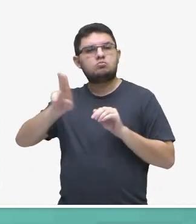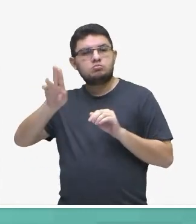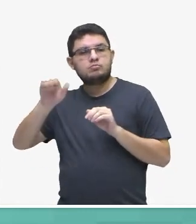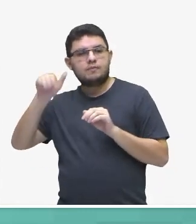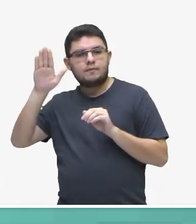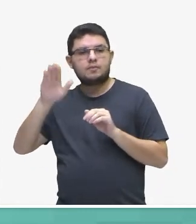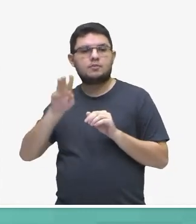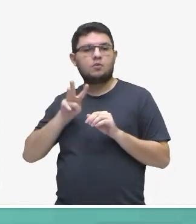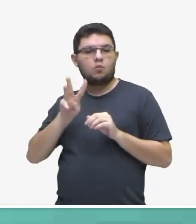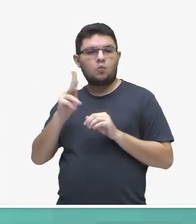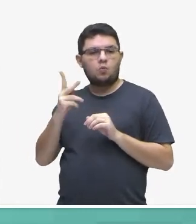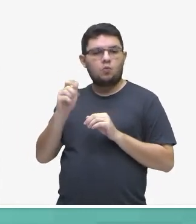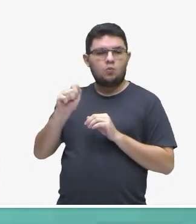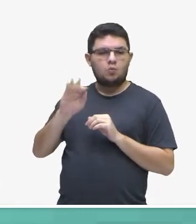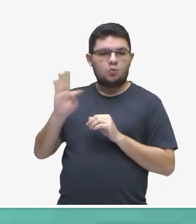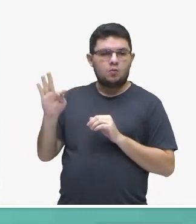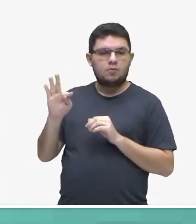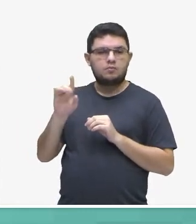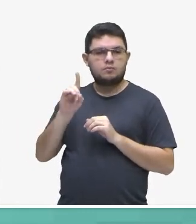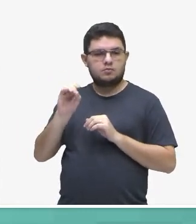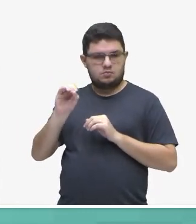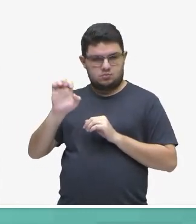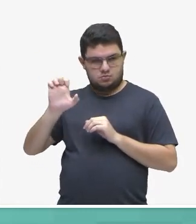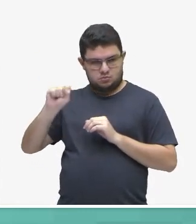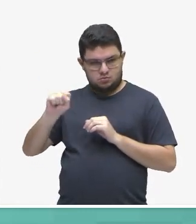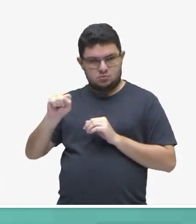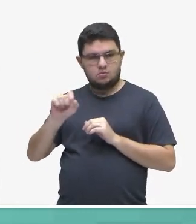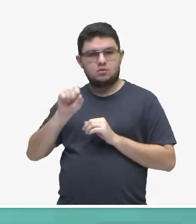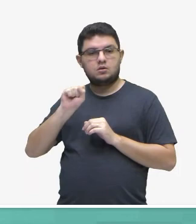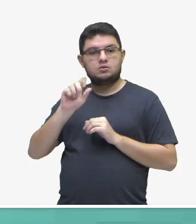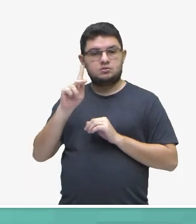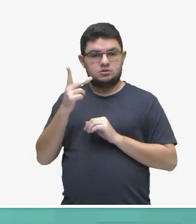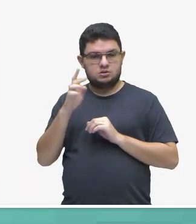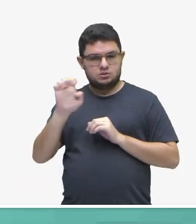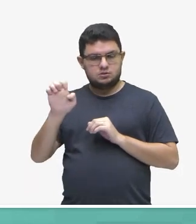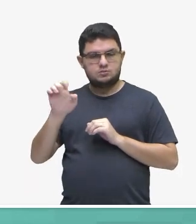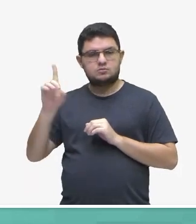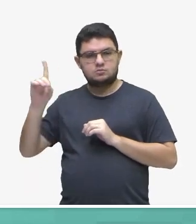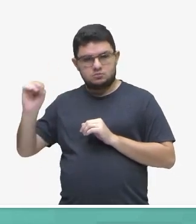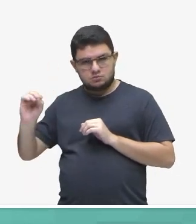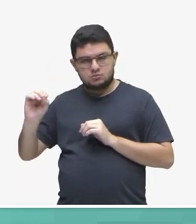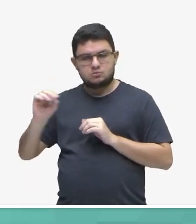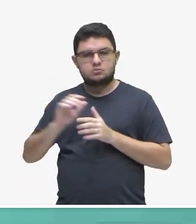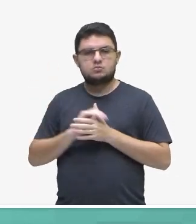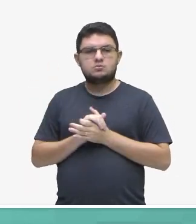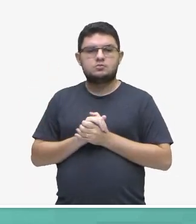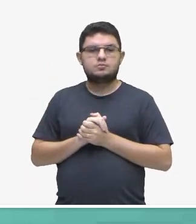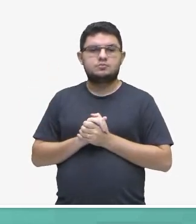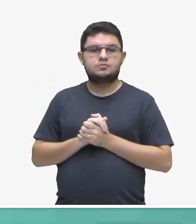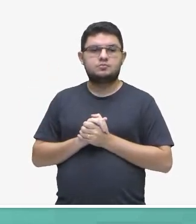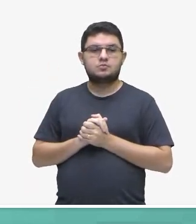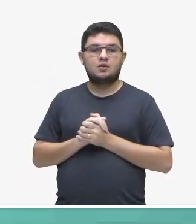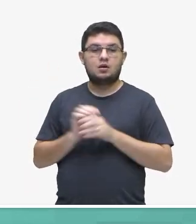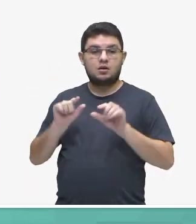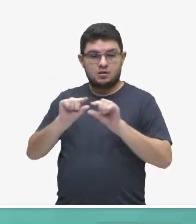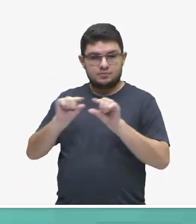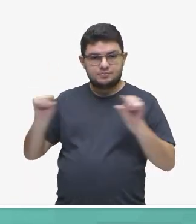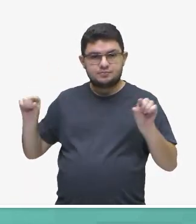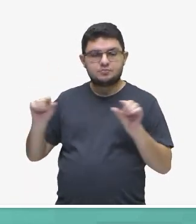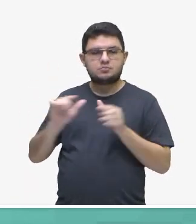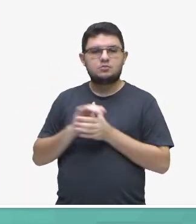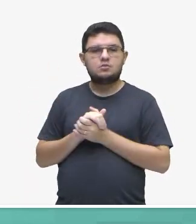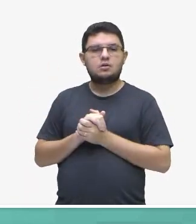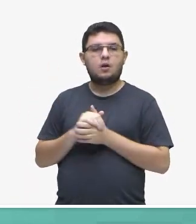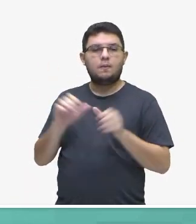she do ou what does he do, posso mudar ali a terceira pessoa, ou she ou he, eu estou perguntando o que